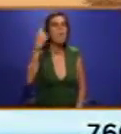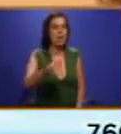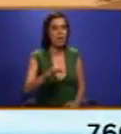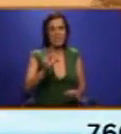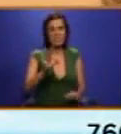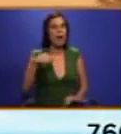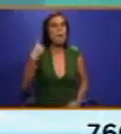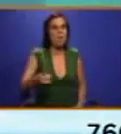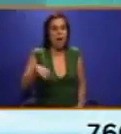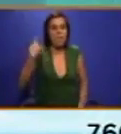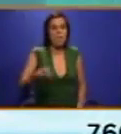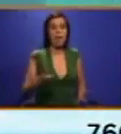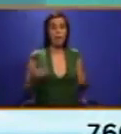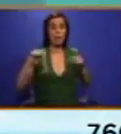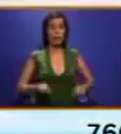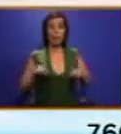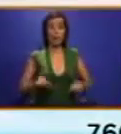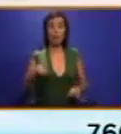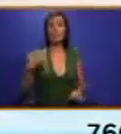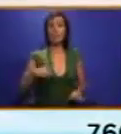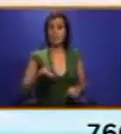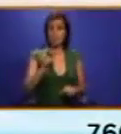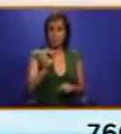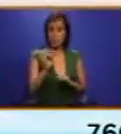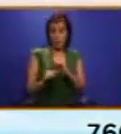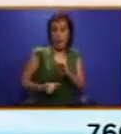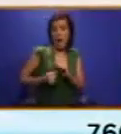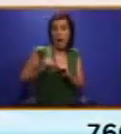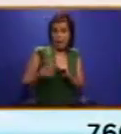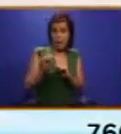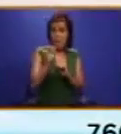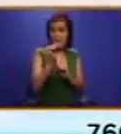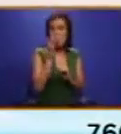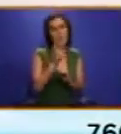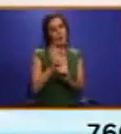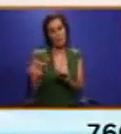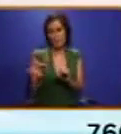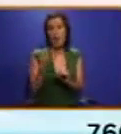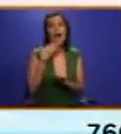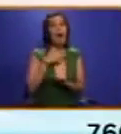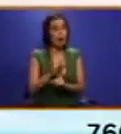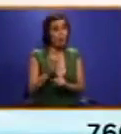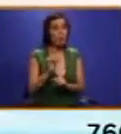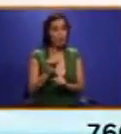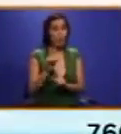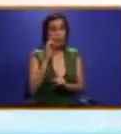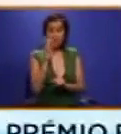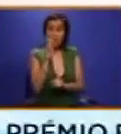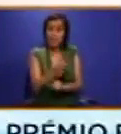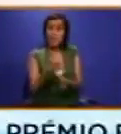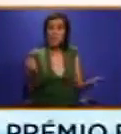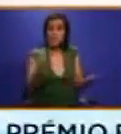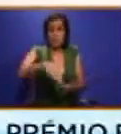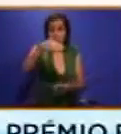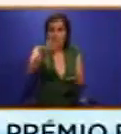sempre amanhã mas agora foi hoje nós queremos é que os seus amanhãs sejam maravilhosos e que aproveite de facto o que a Maria diz